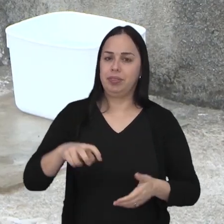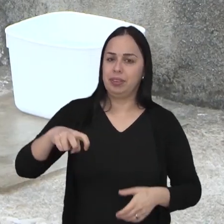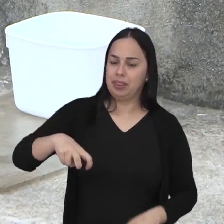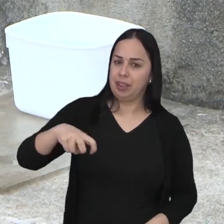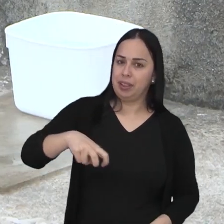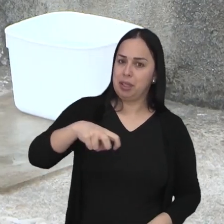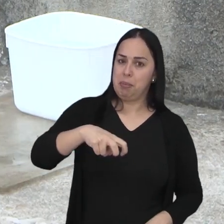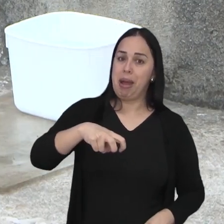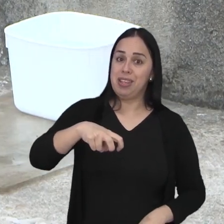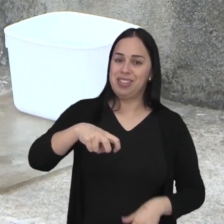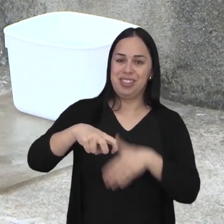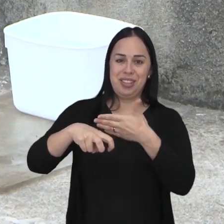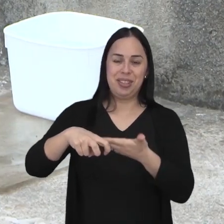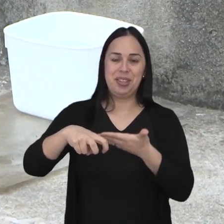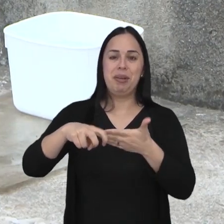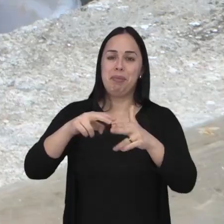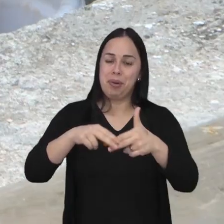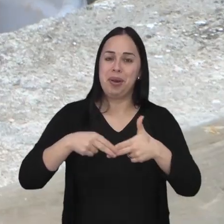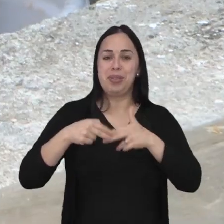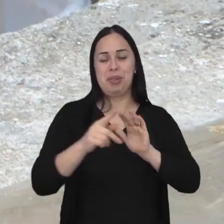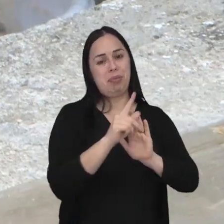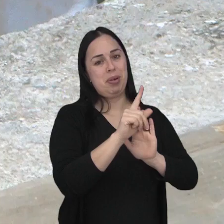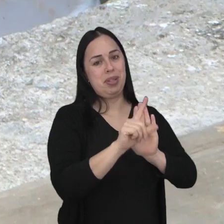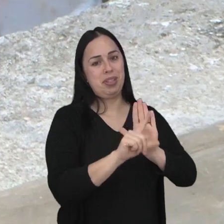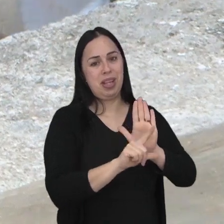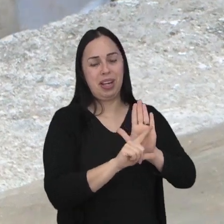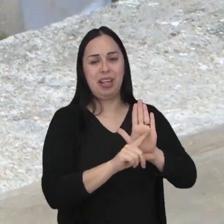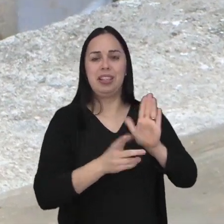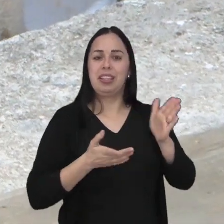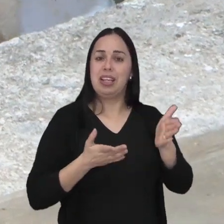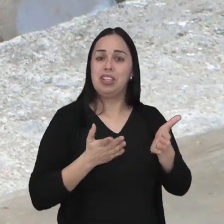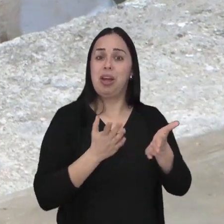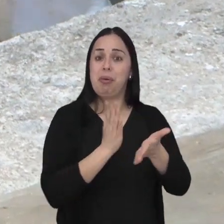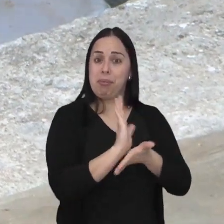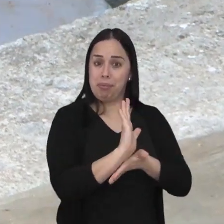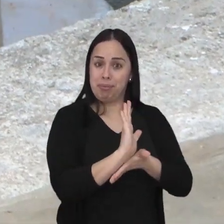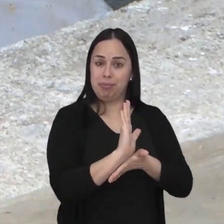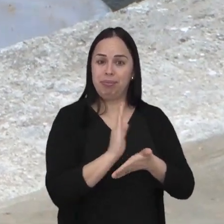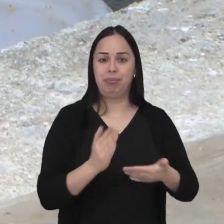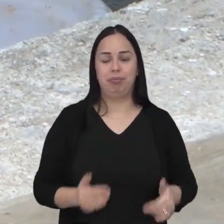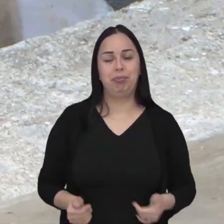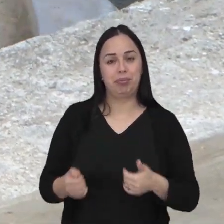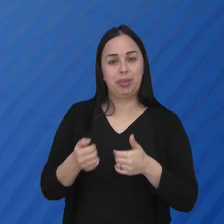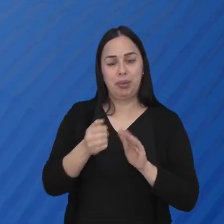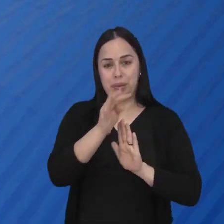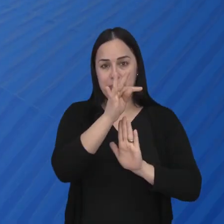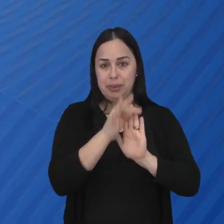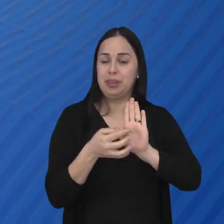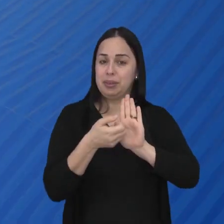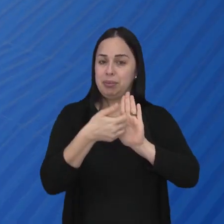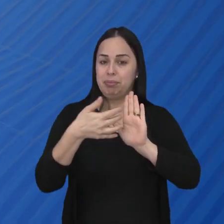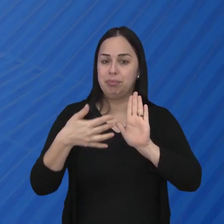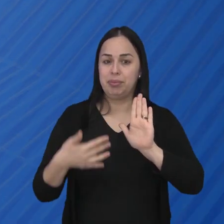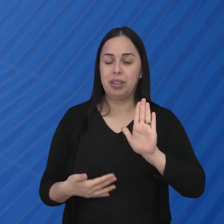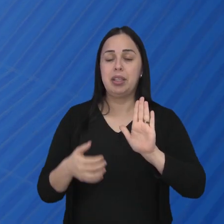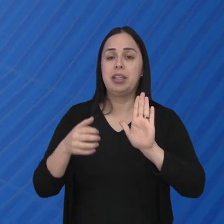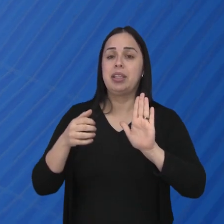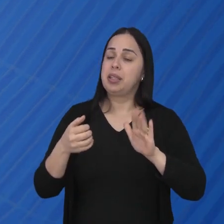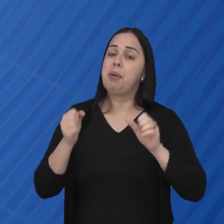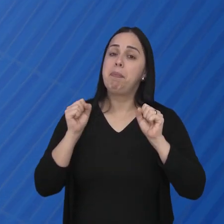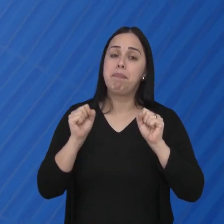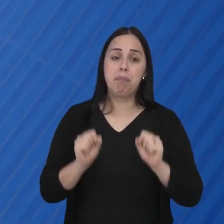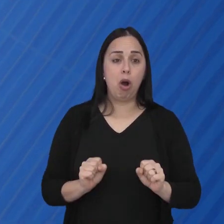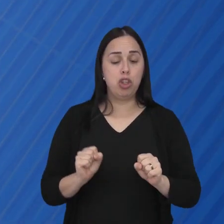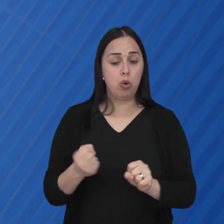dos chamados pets comunitários foi tema até mesmo de um projeto aprovado na Câmara. O texto autoriza